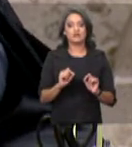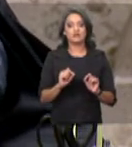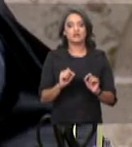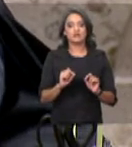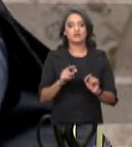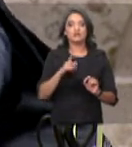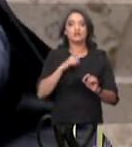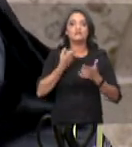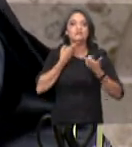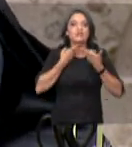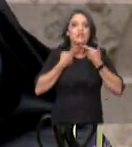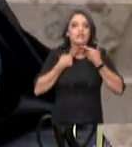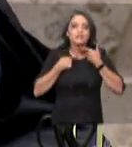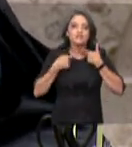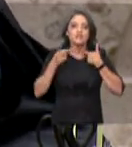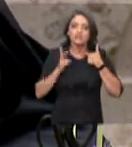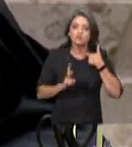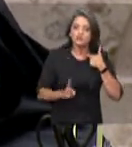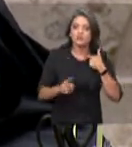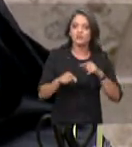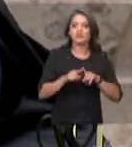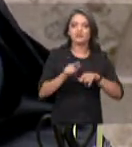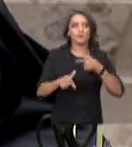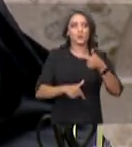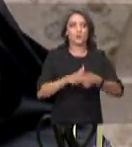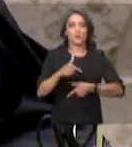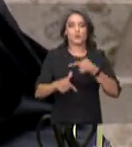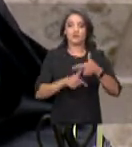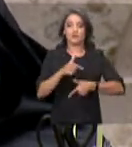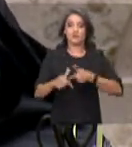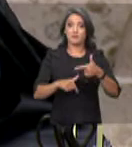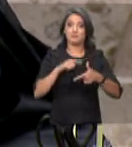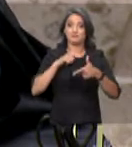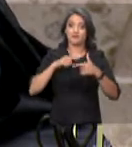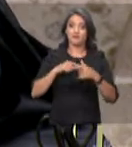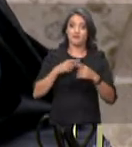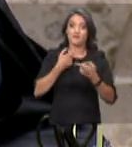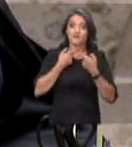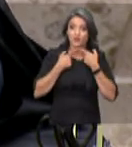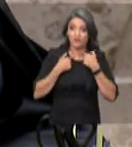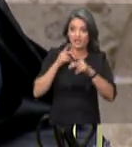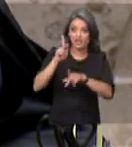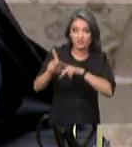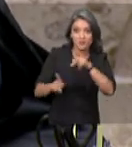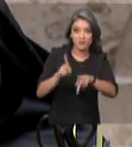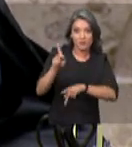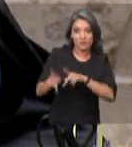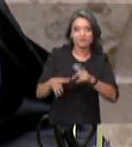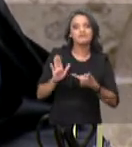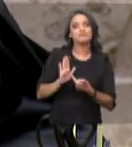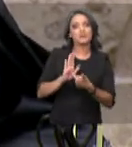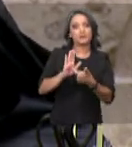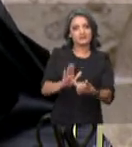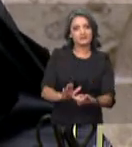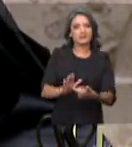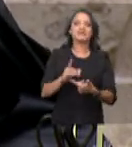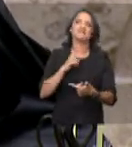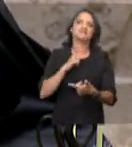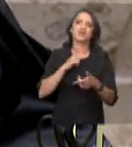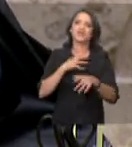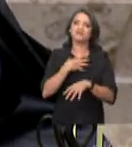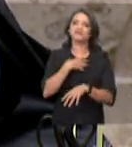desejo e atuação em busca dessa vontade popular manifestada de forma livre